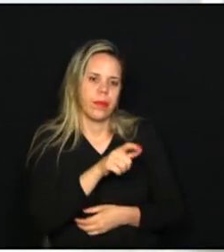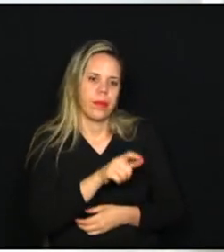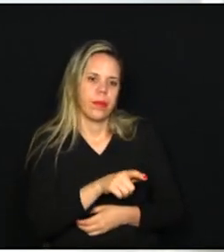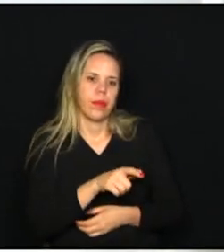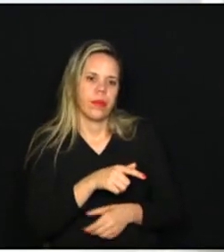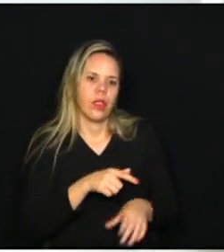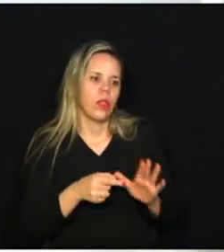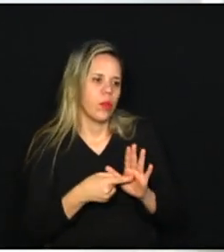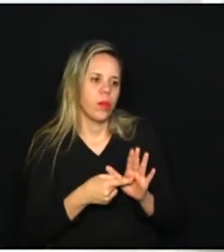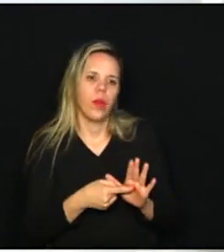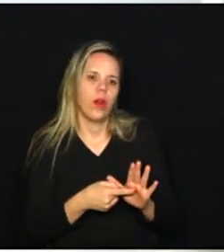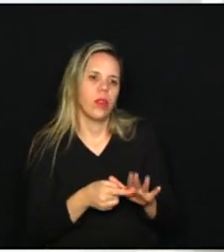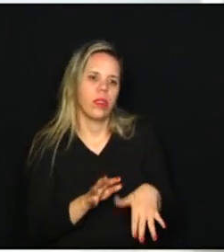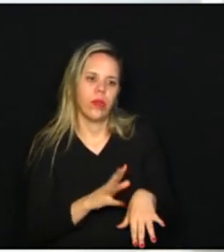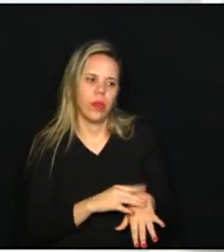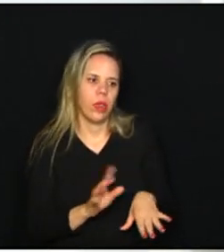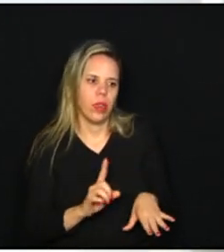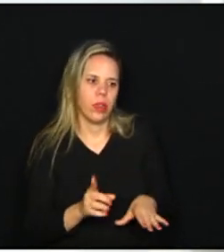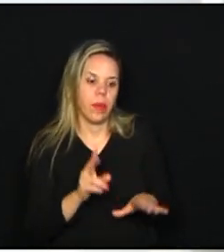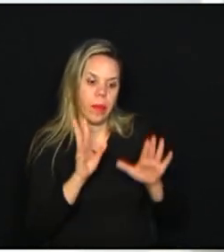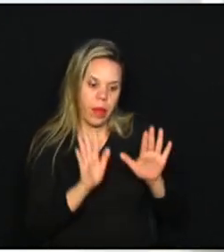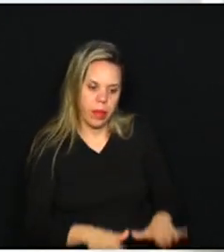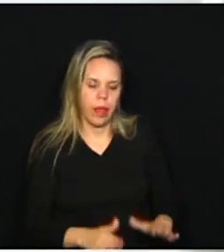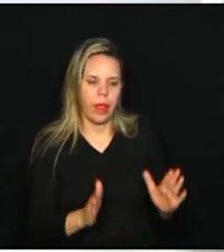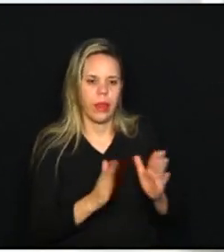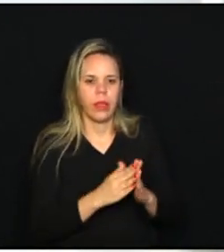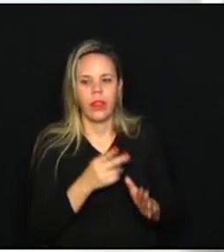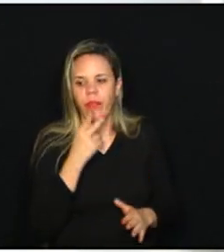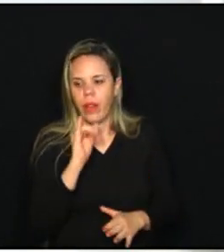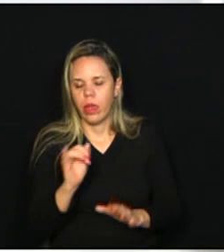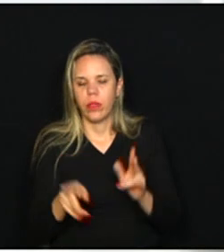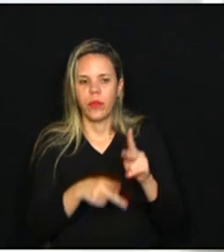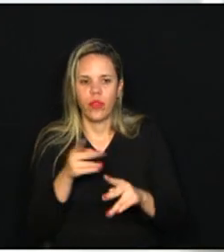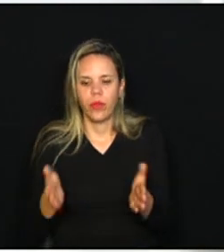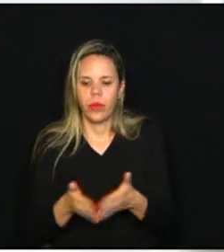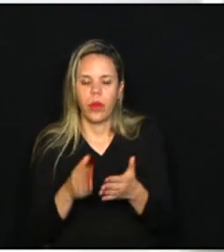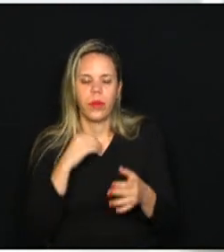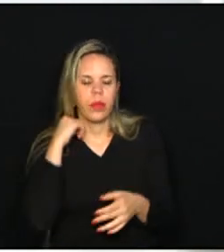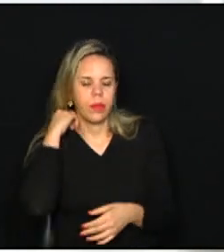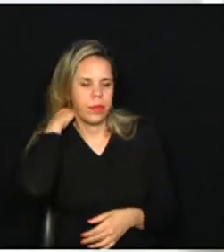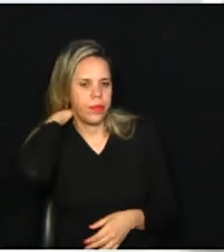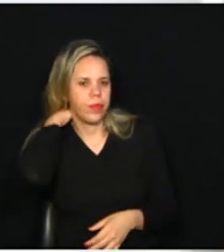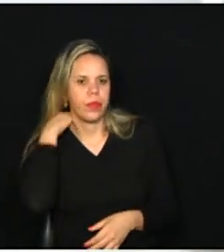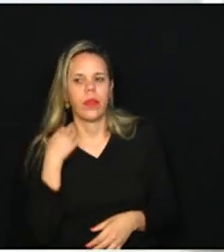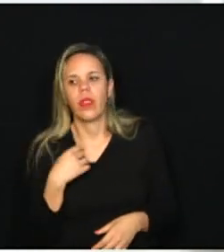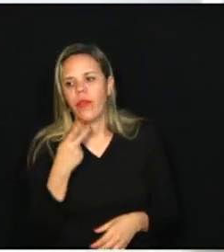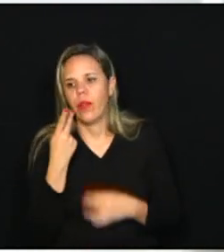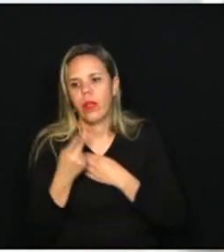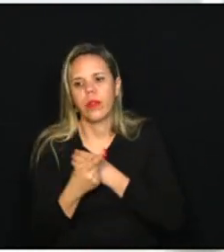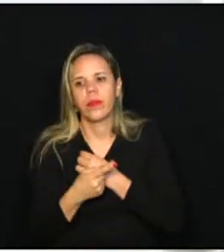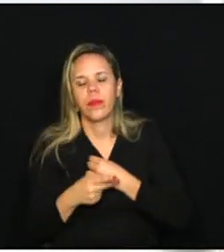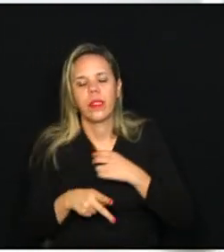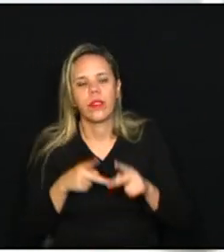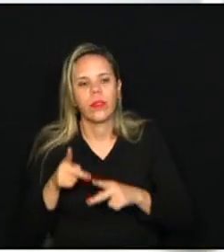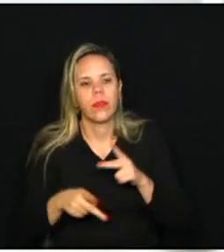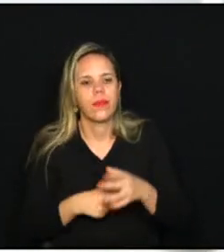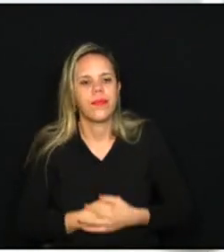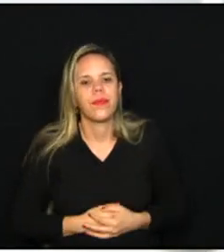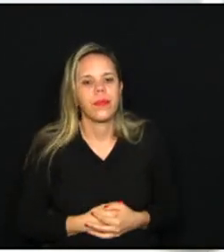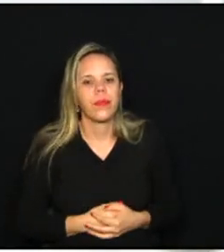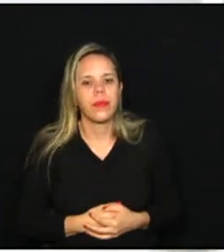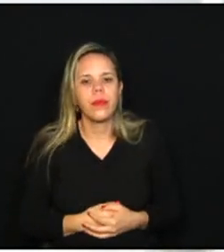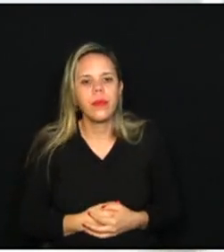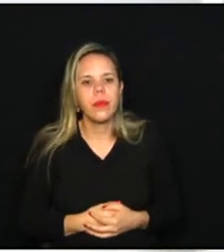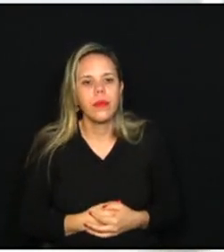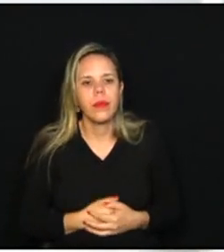assintomático em casa, até porque quando a gente fala de comunidade vulnerável, a gente está falando justamente de pessoas que